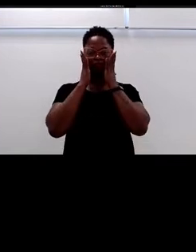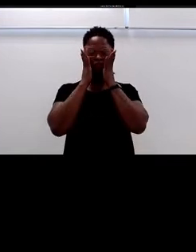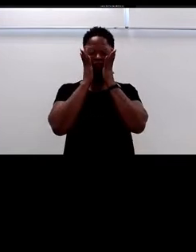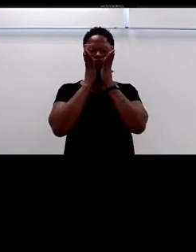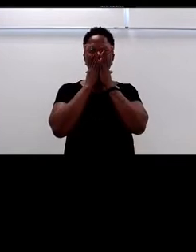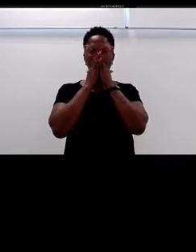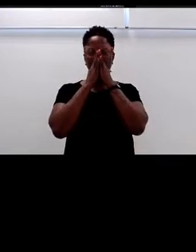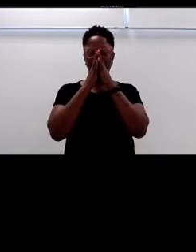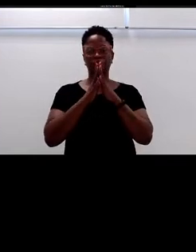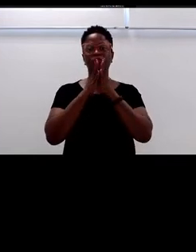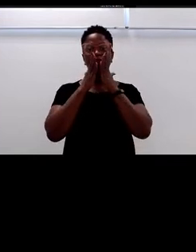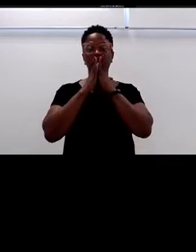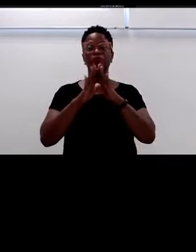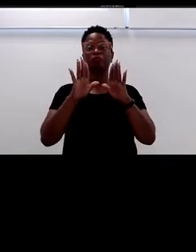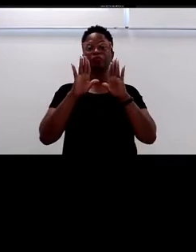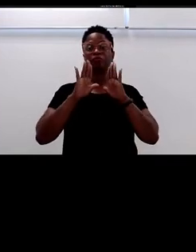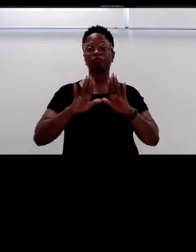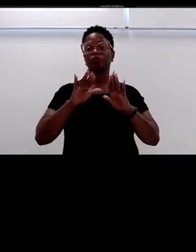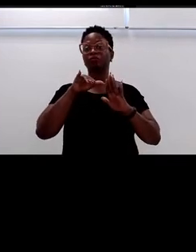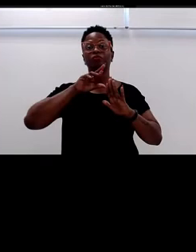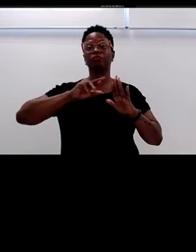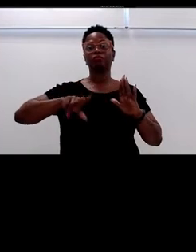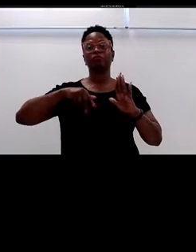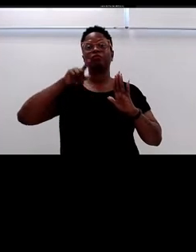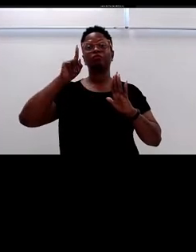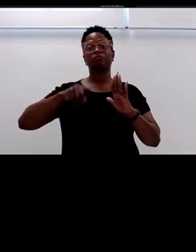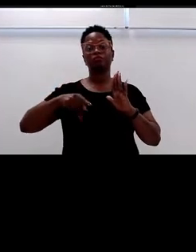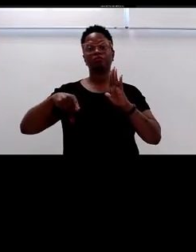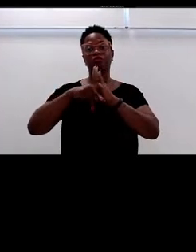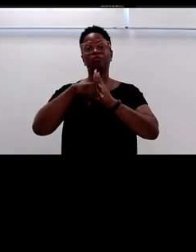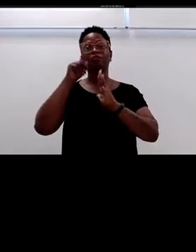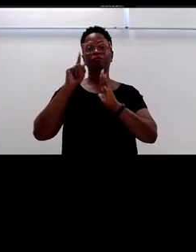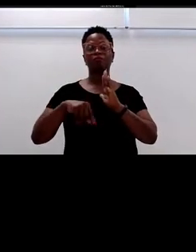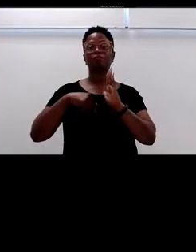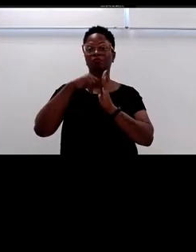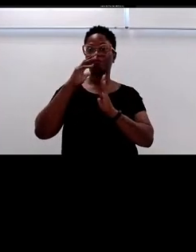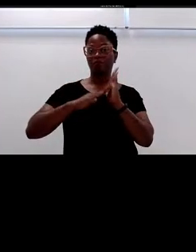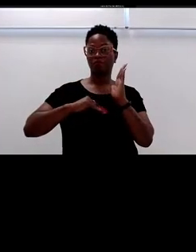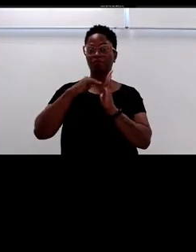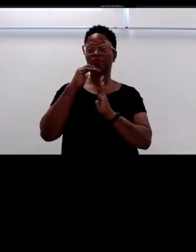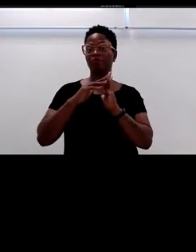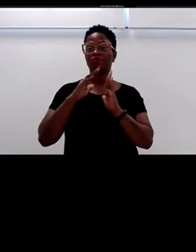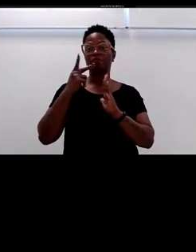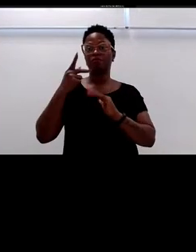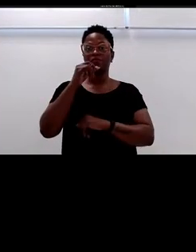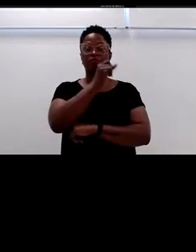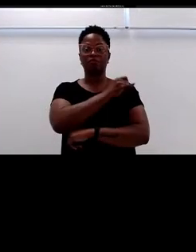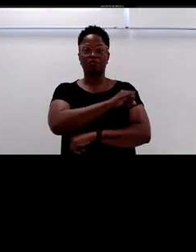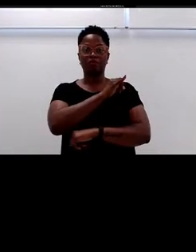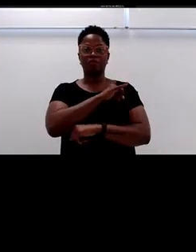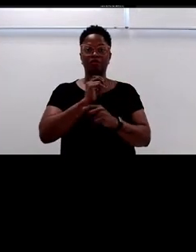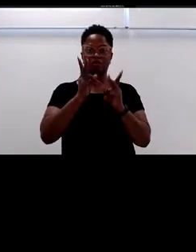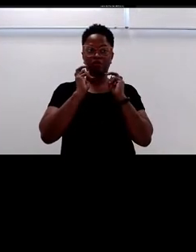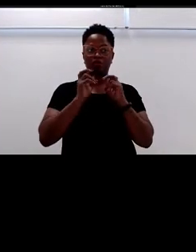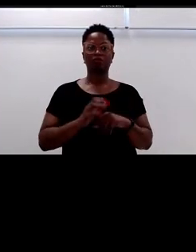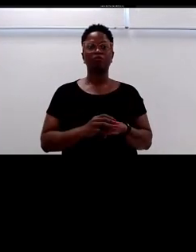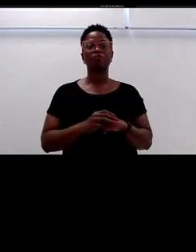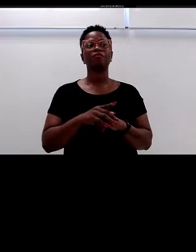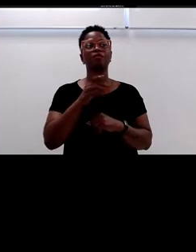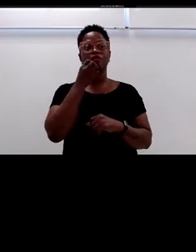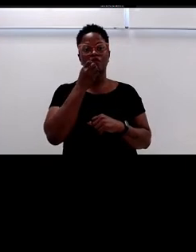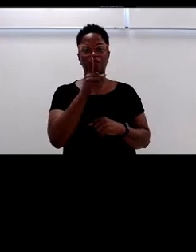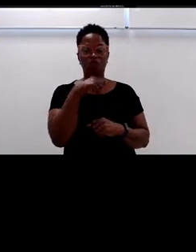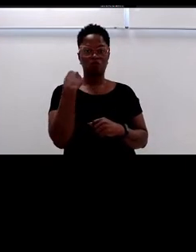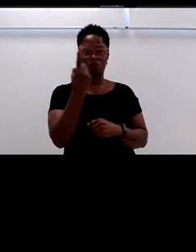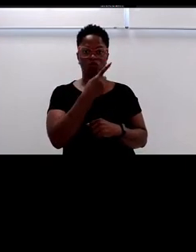Quer queira ou quer não, é uma pintura fresca no Rio de Janeiro, tá aí. Eu só me dei conta disso no final. Pouca gente vai poder contar